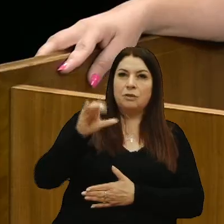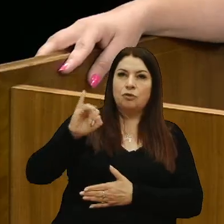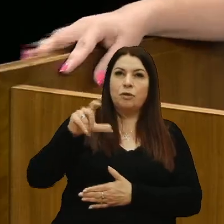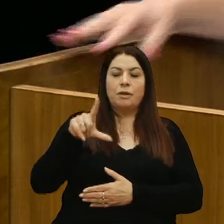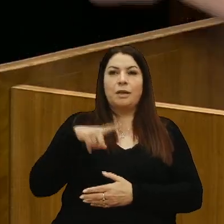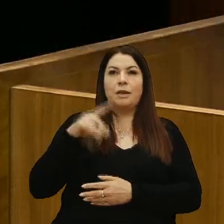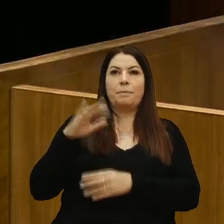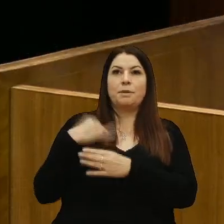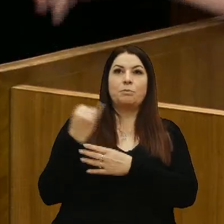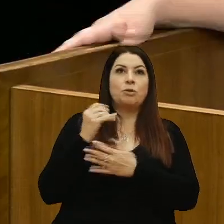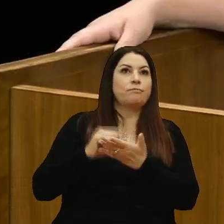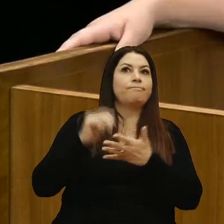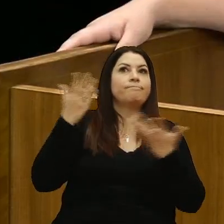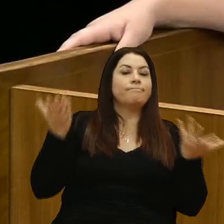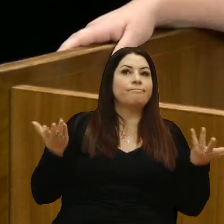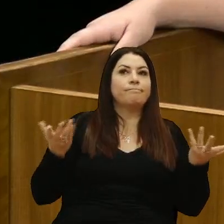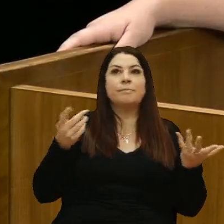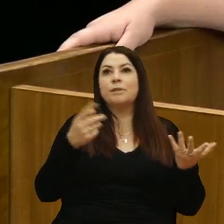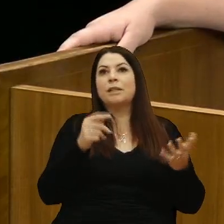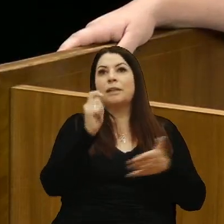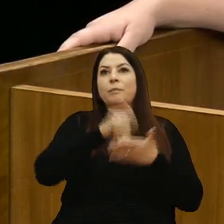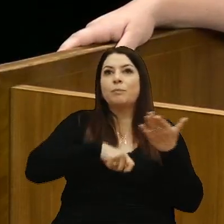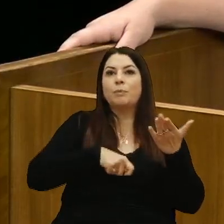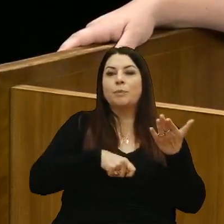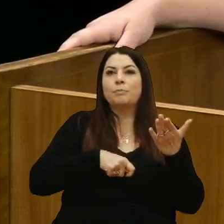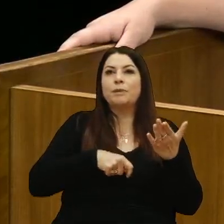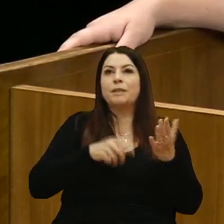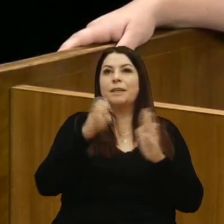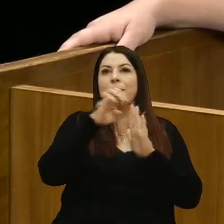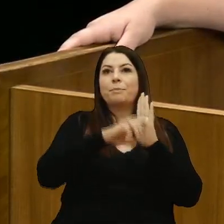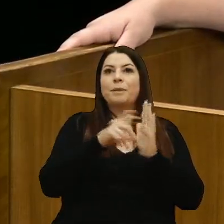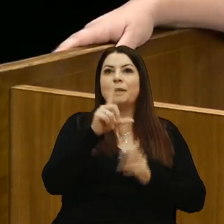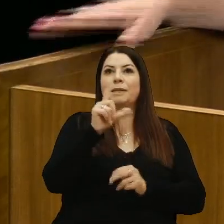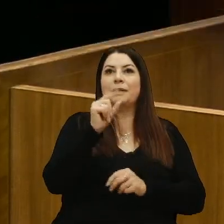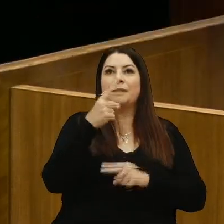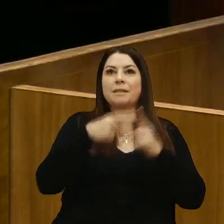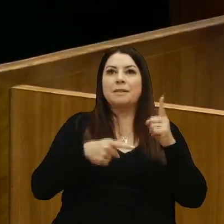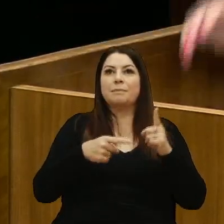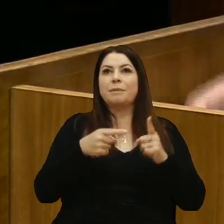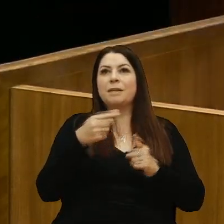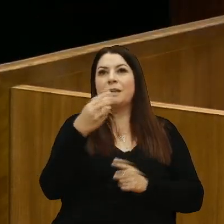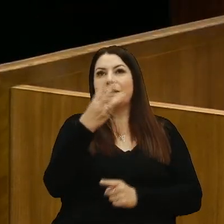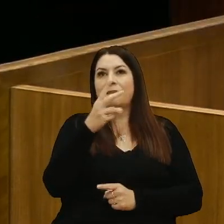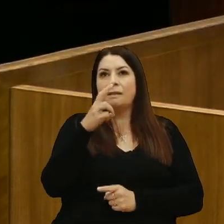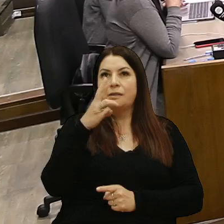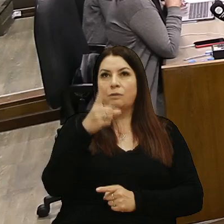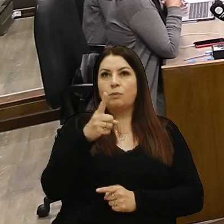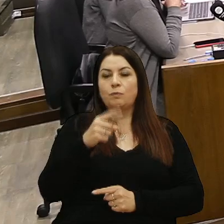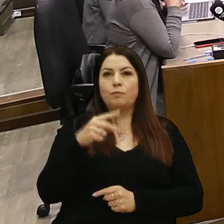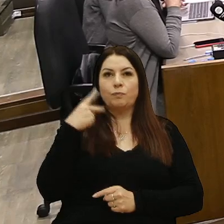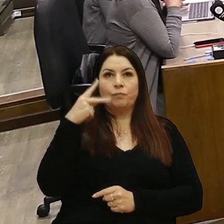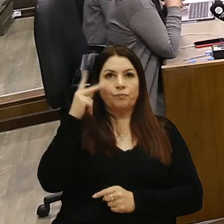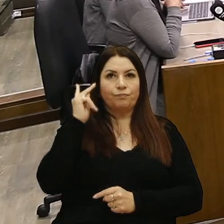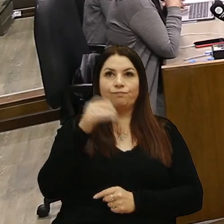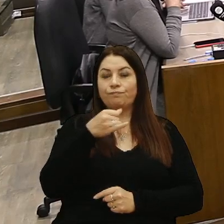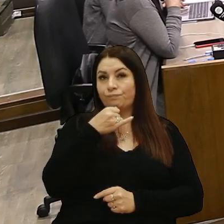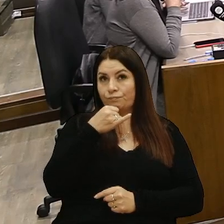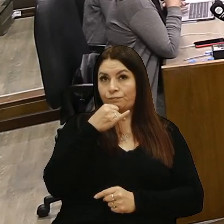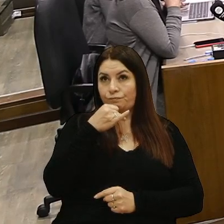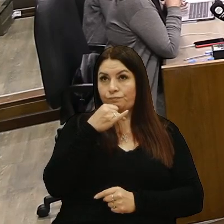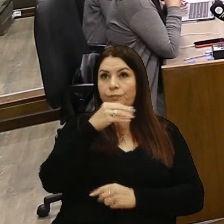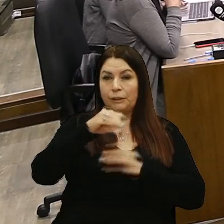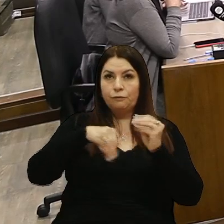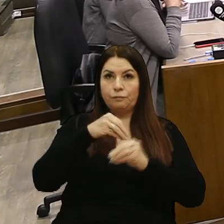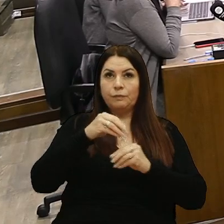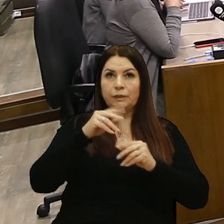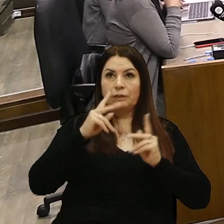vereadora, né? Ele protocola uma emenda às 10h31. Seu à parte, vereador Iago. Fico triste porque envolve a